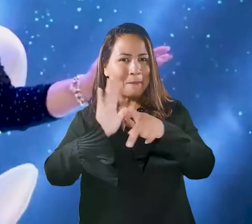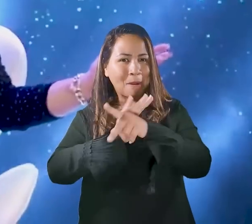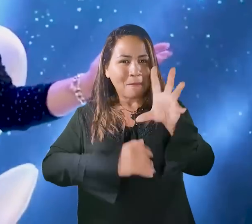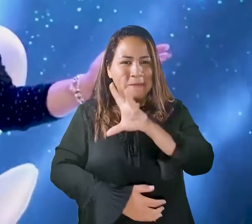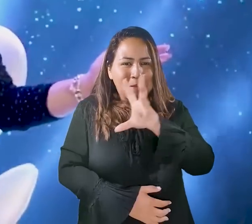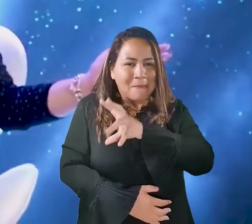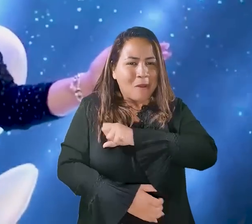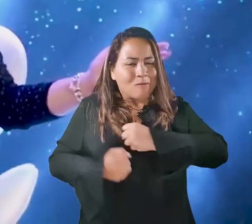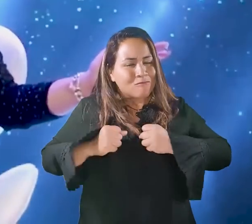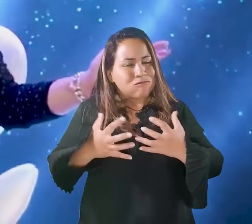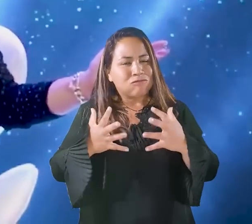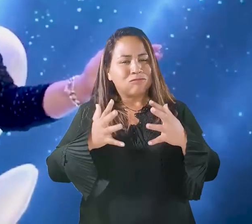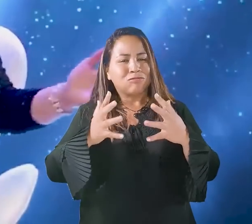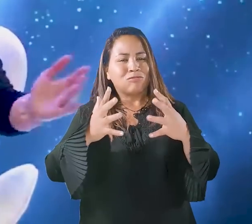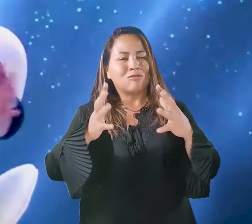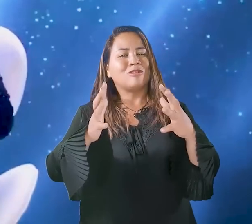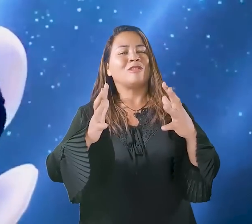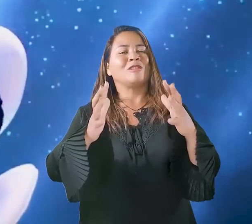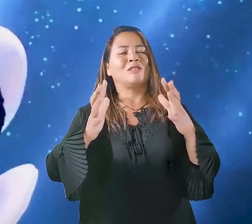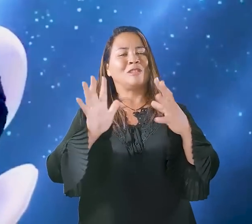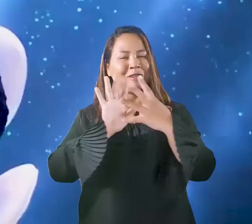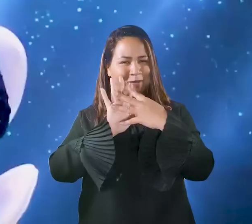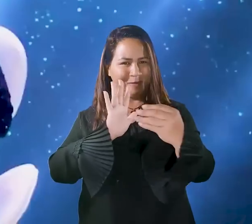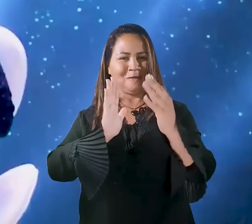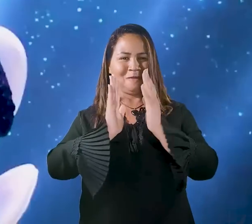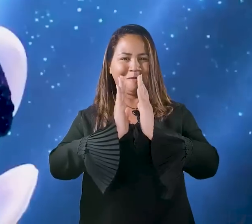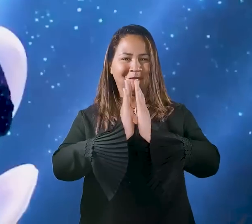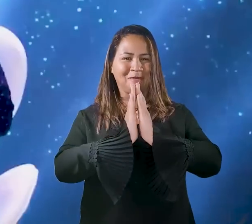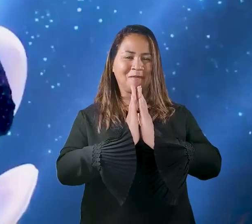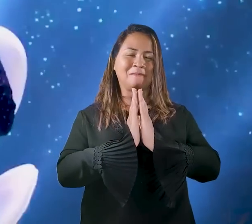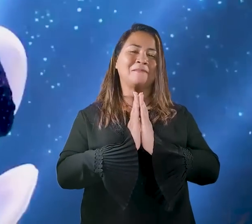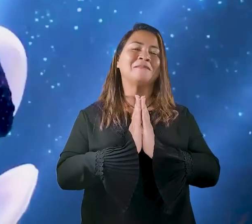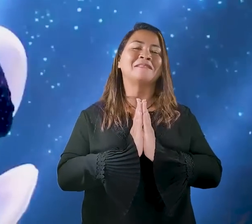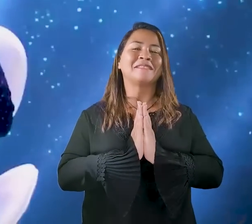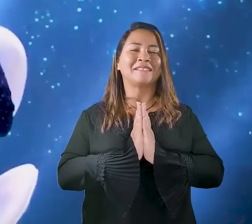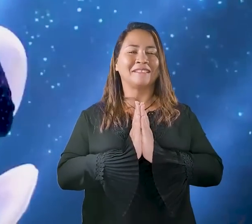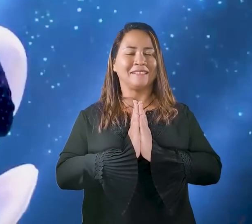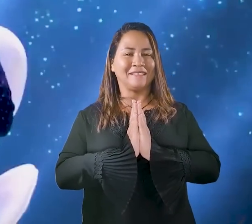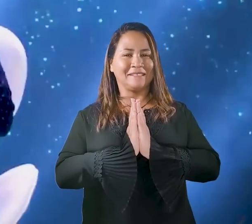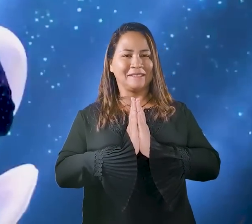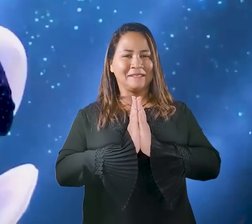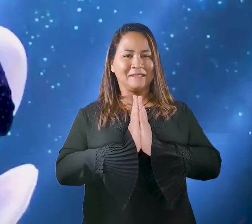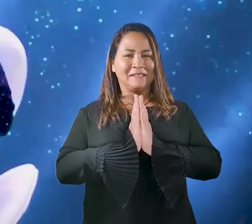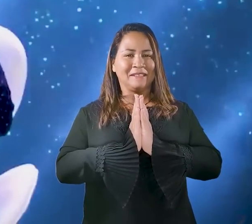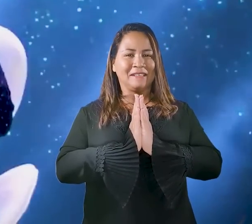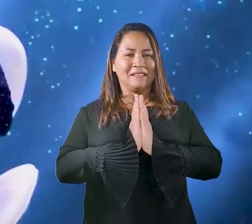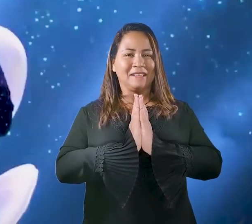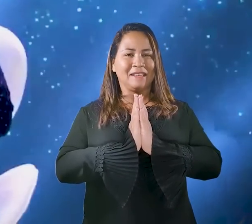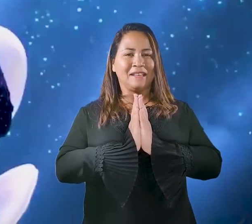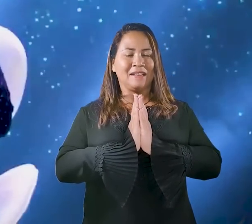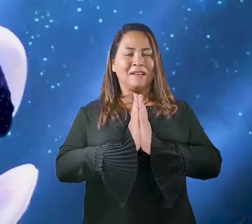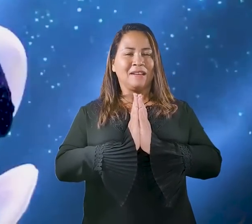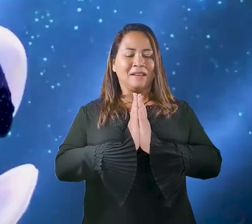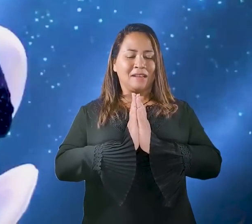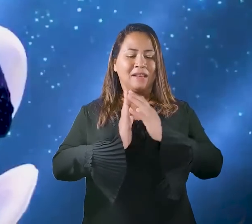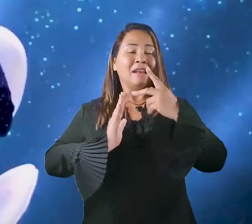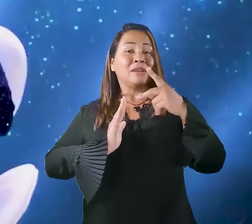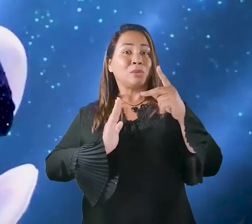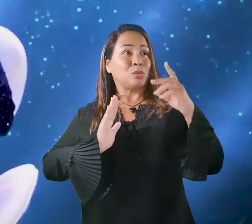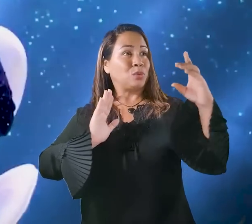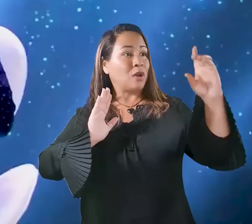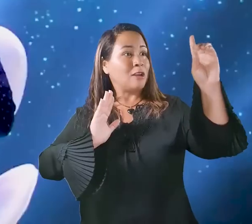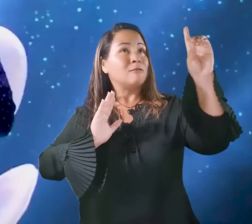oração, a tua conexão entre céu, você e a terra.